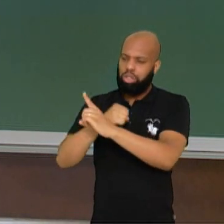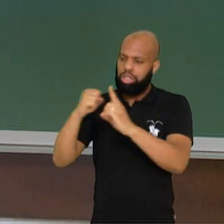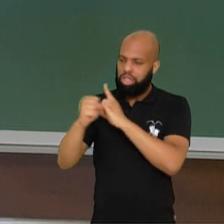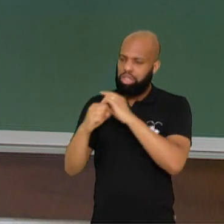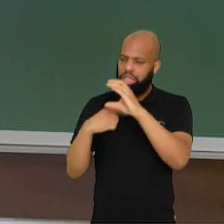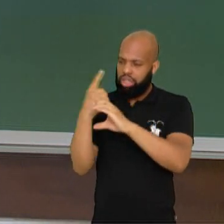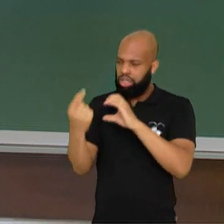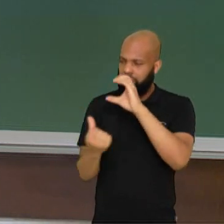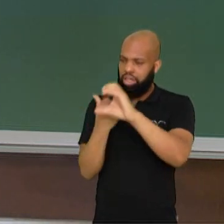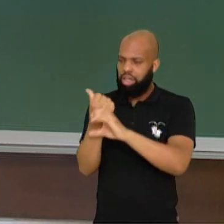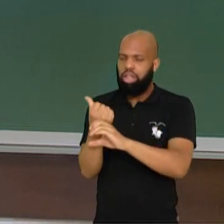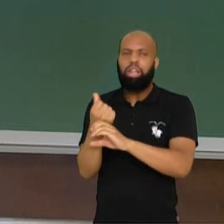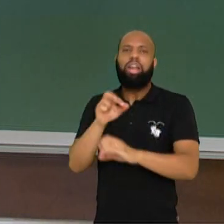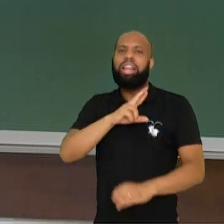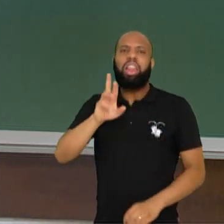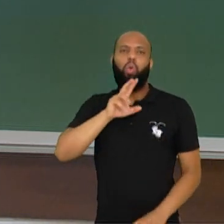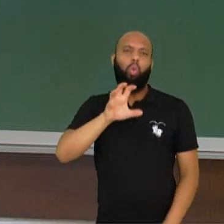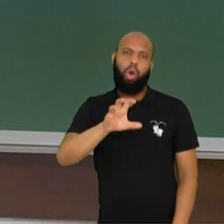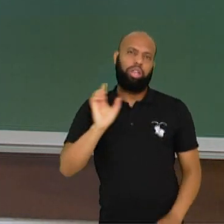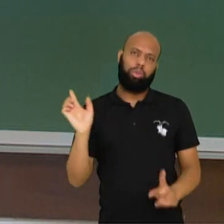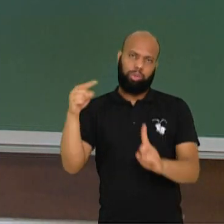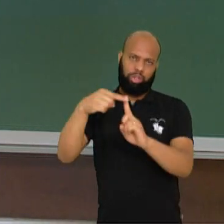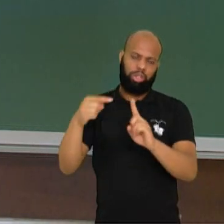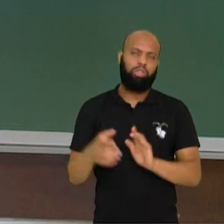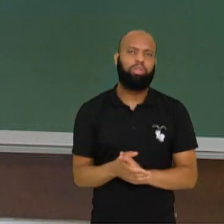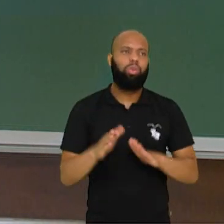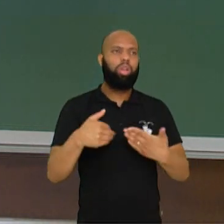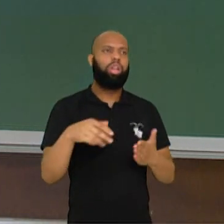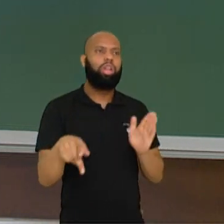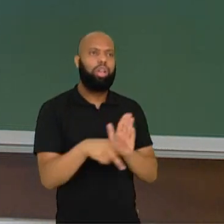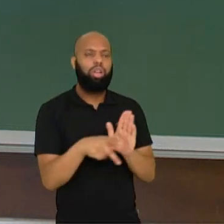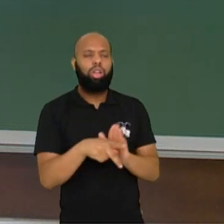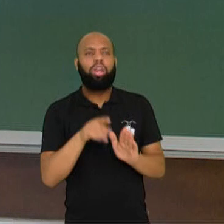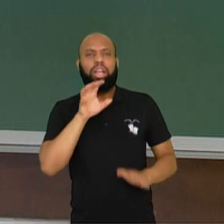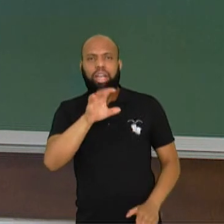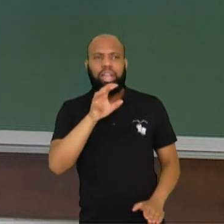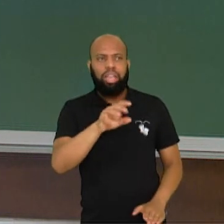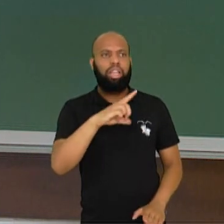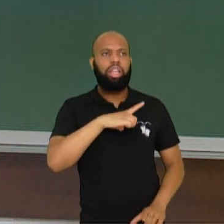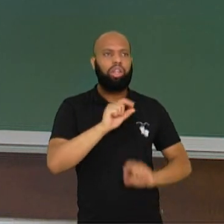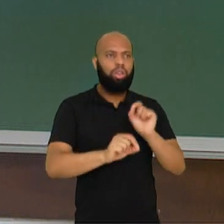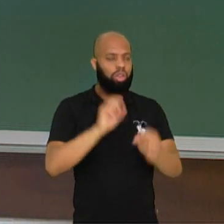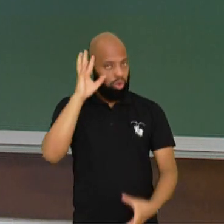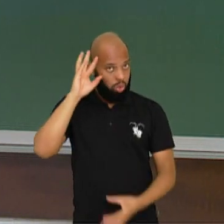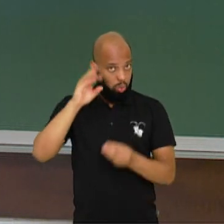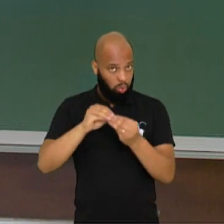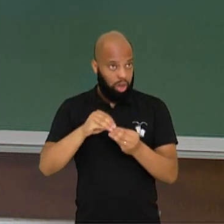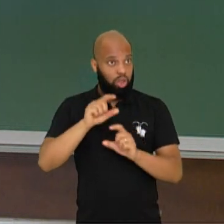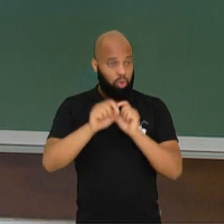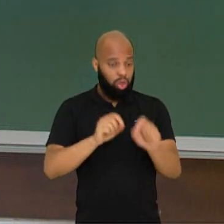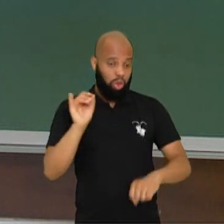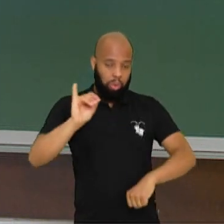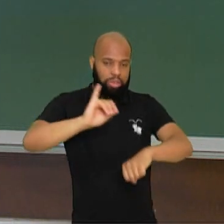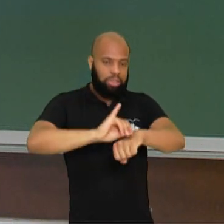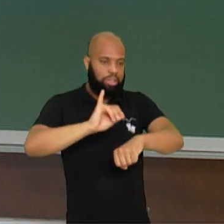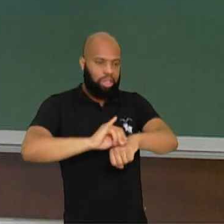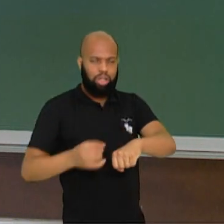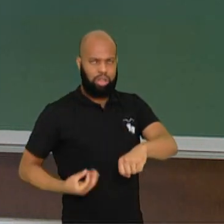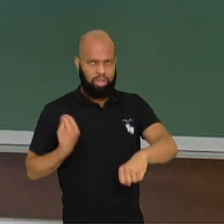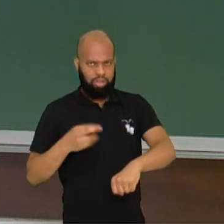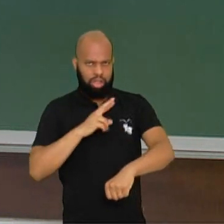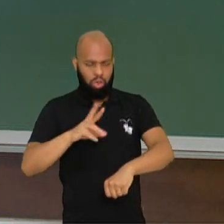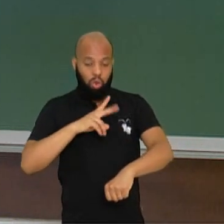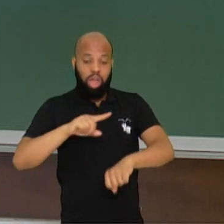não tem exatamente esse valor. Então, como o fetichismo da mercadoria, a gente entende. A mercadoria, que é um objeto inanimado,